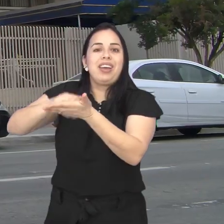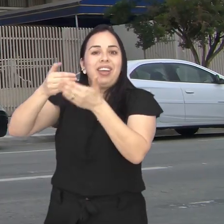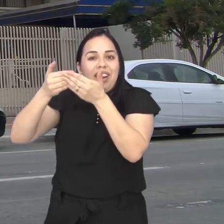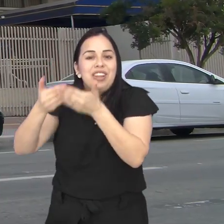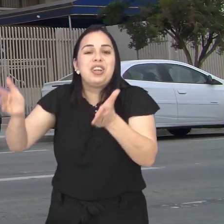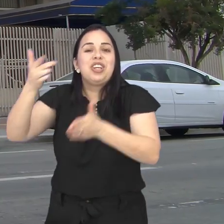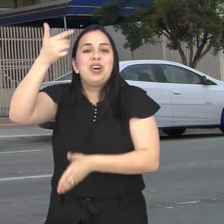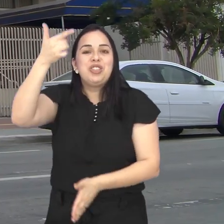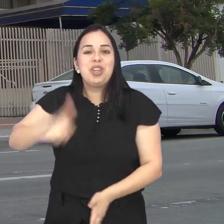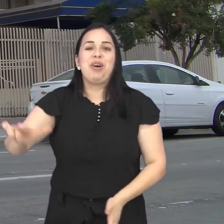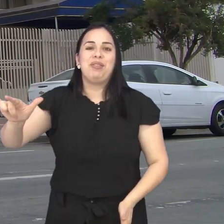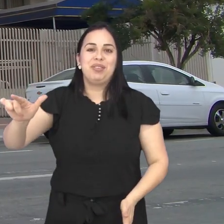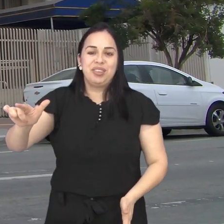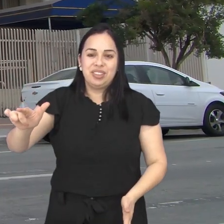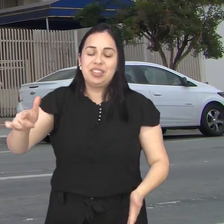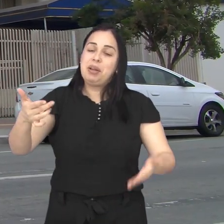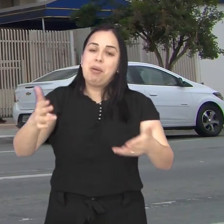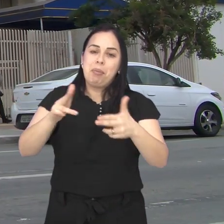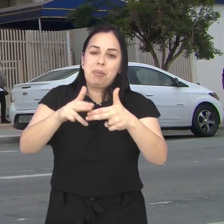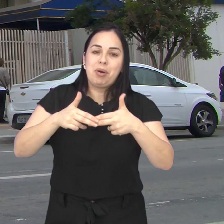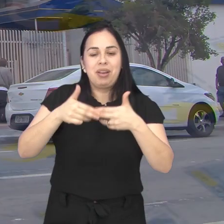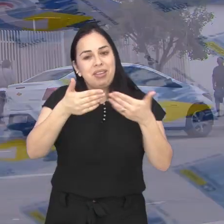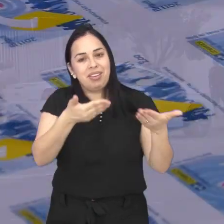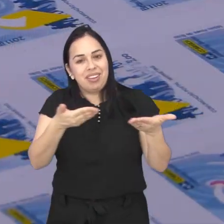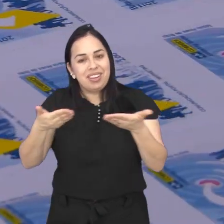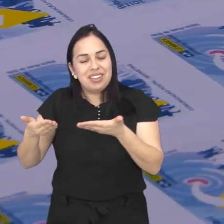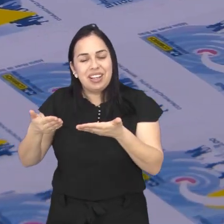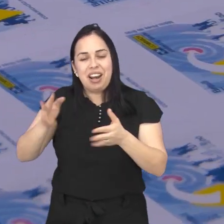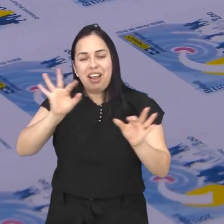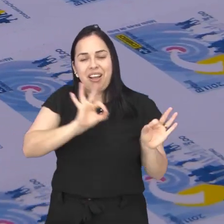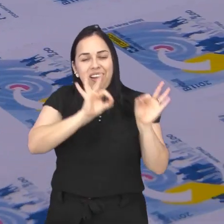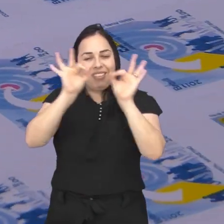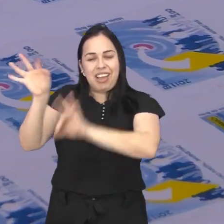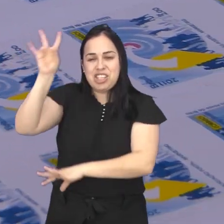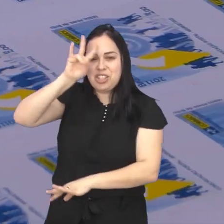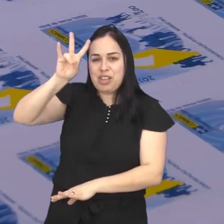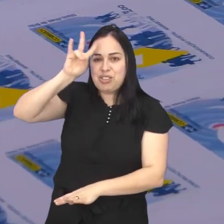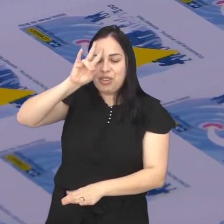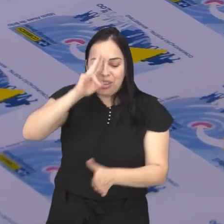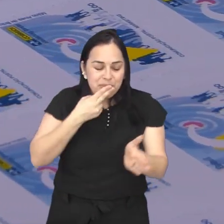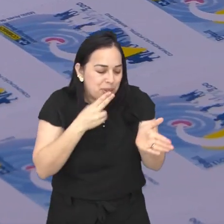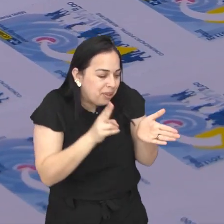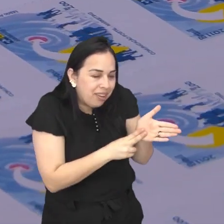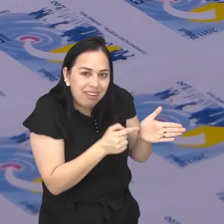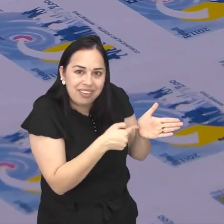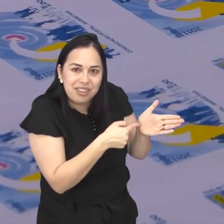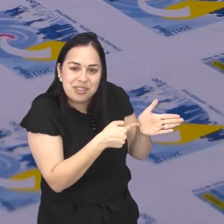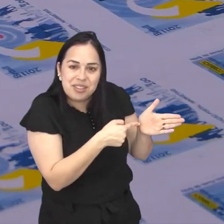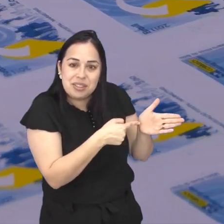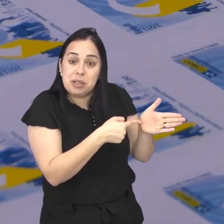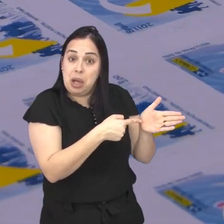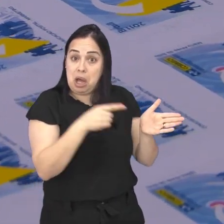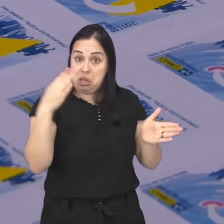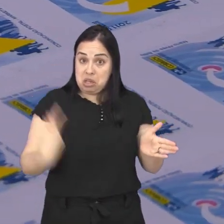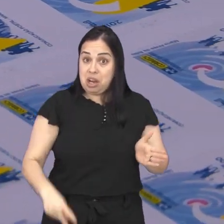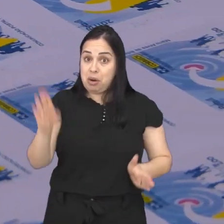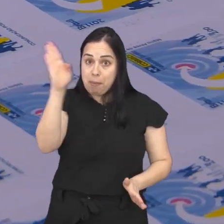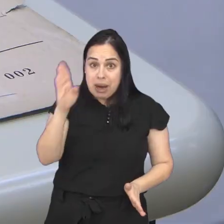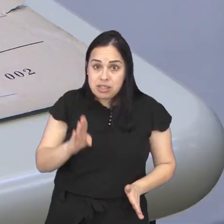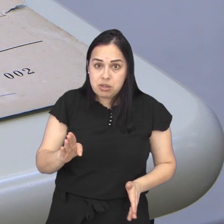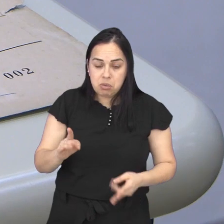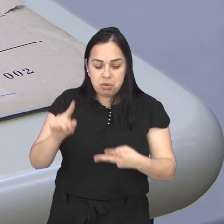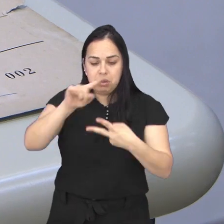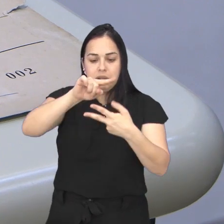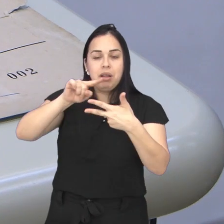os Correios lançaram a mesma série. E agora eu convido você a mergulhar comigo na história dos selos